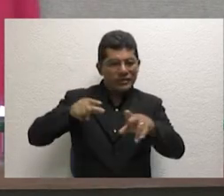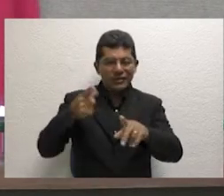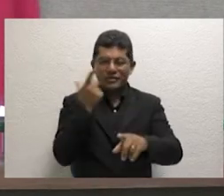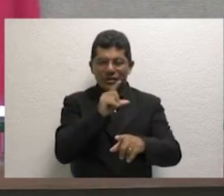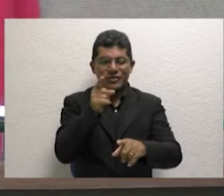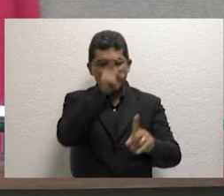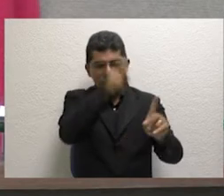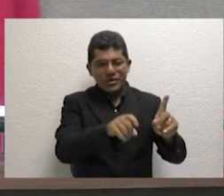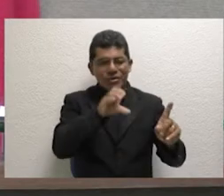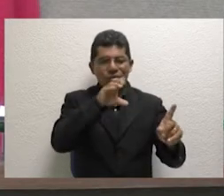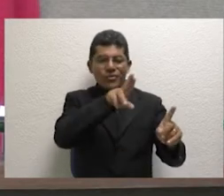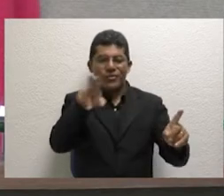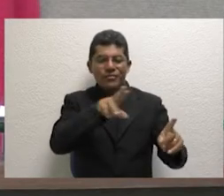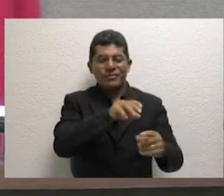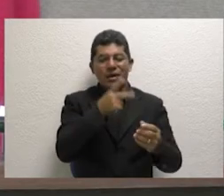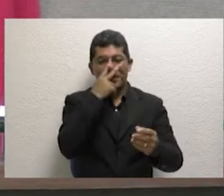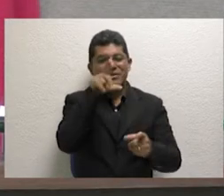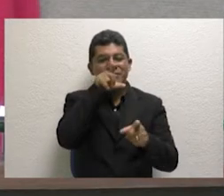primeiro